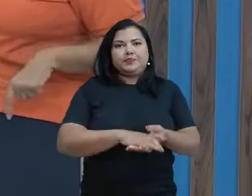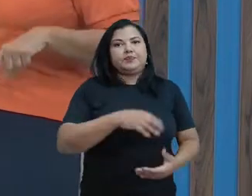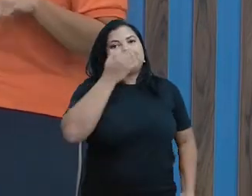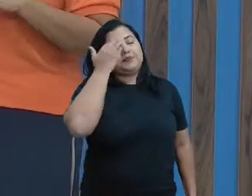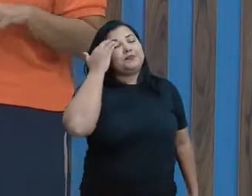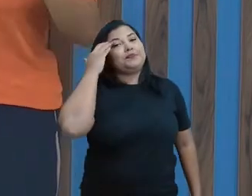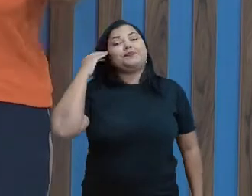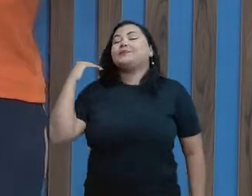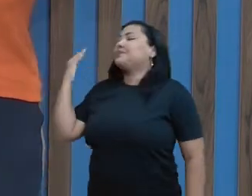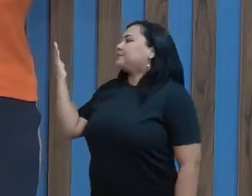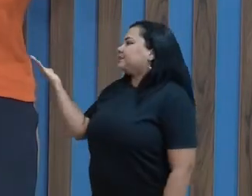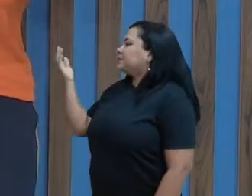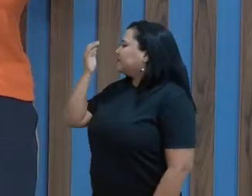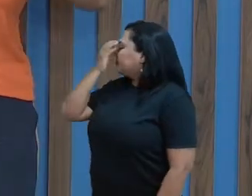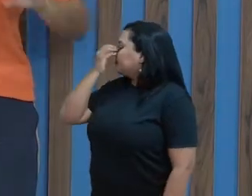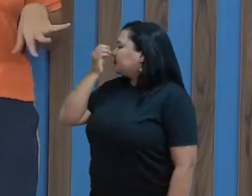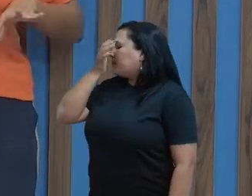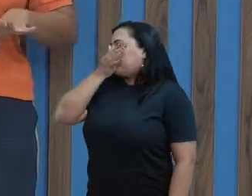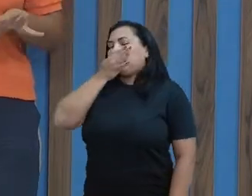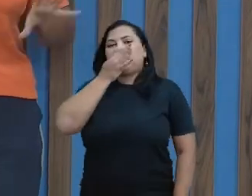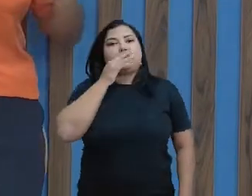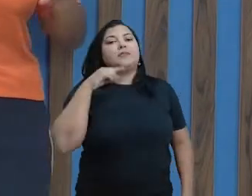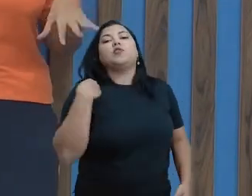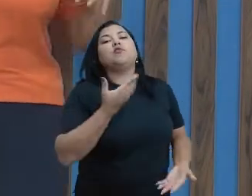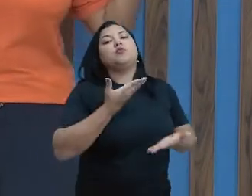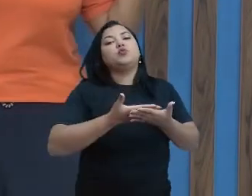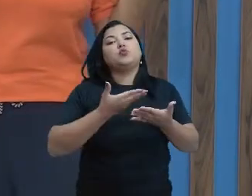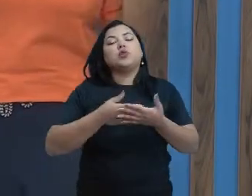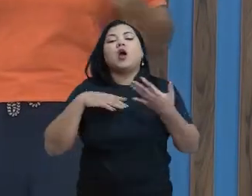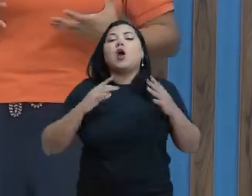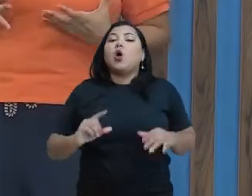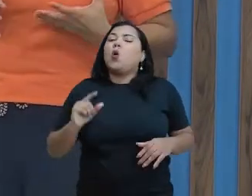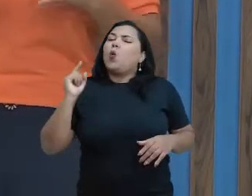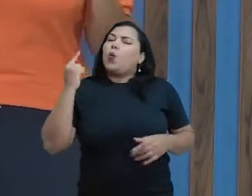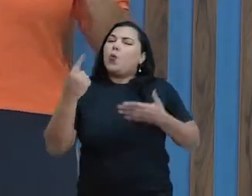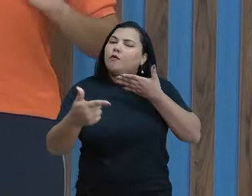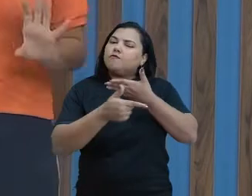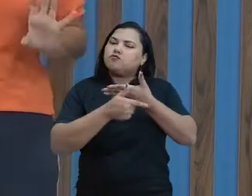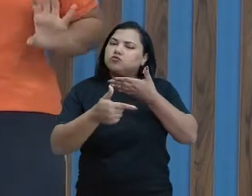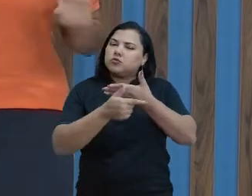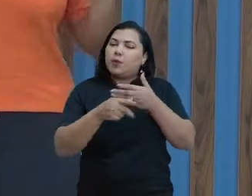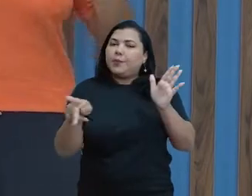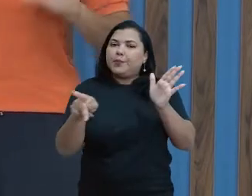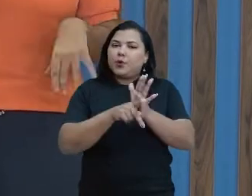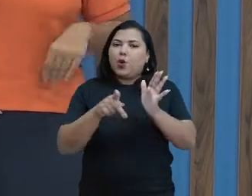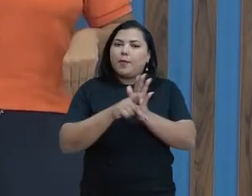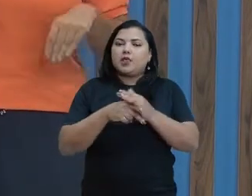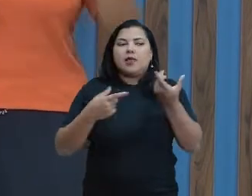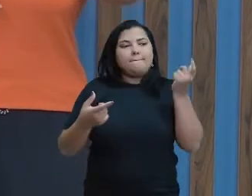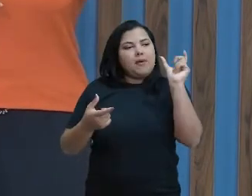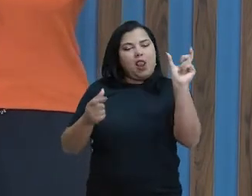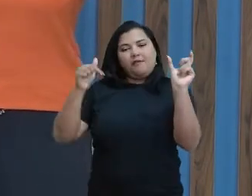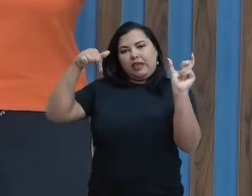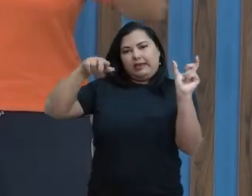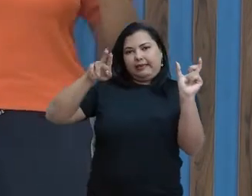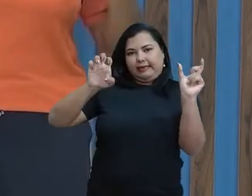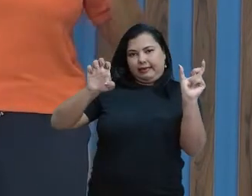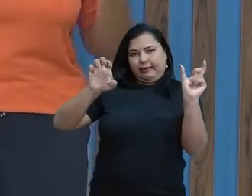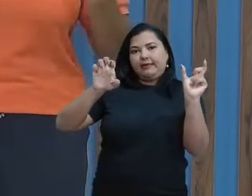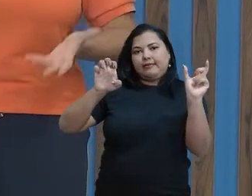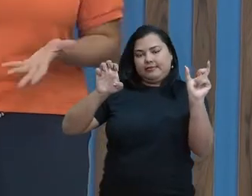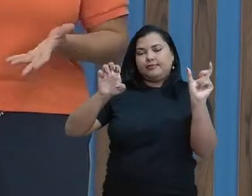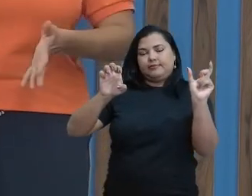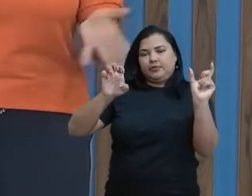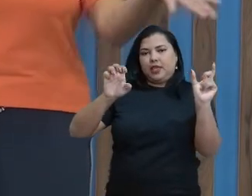E aí, na verdade, a gente vai trabalhar hoje uma das funções da palavra que, enquanto